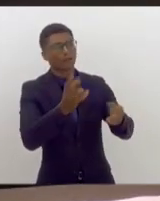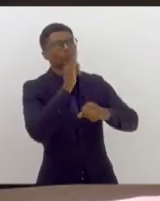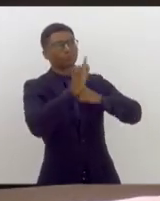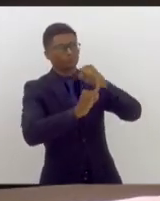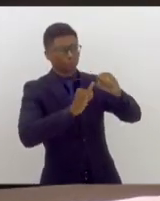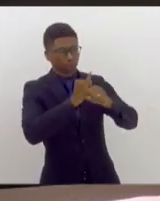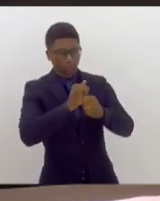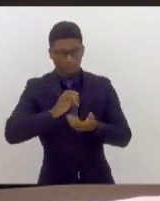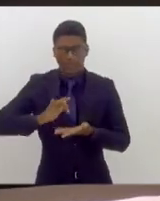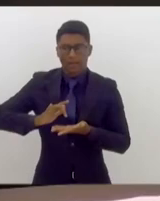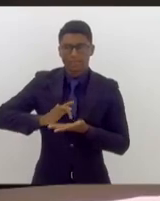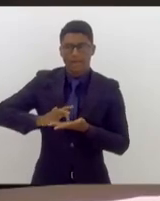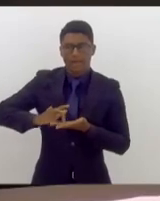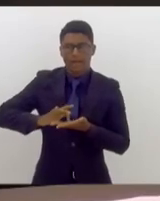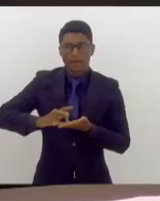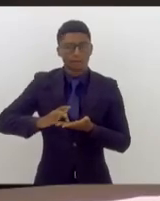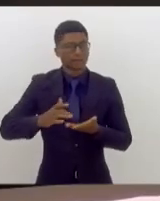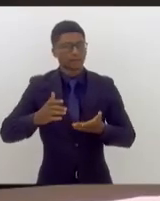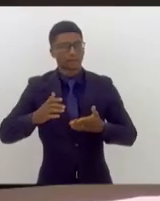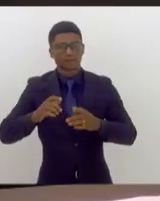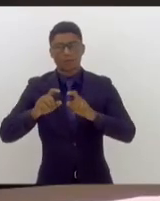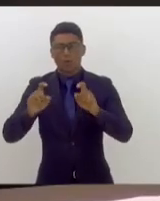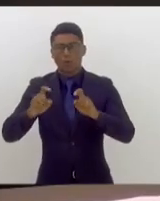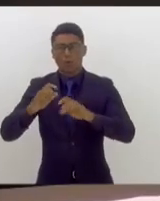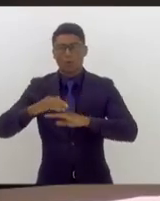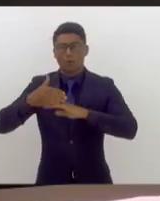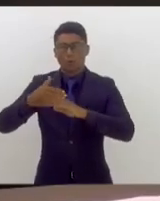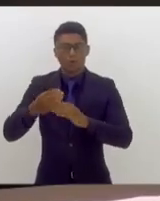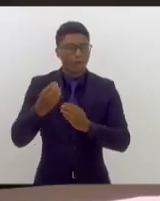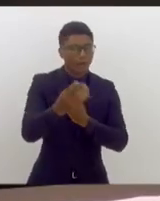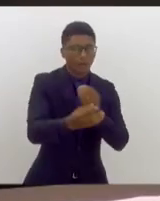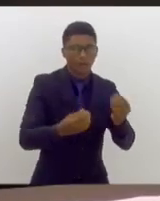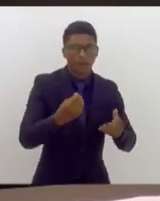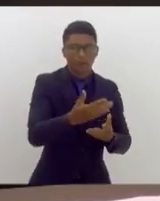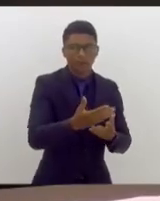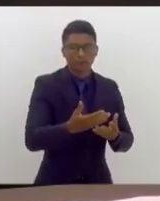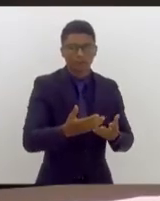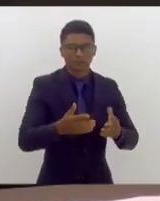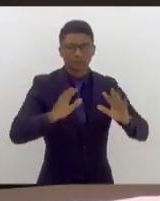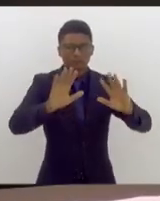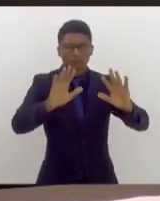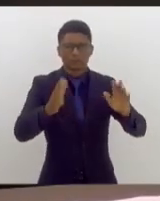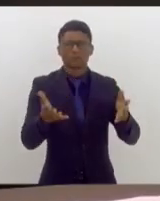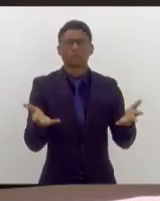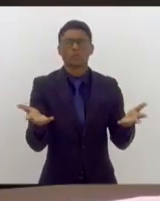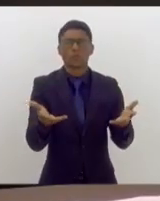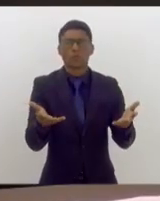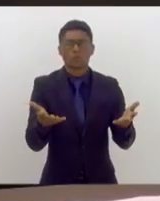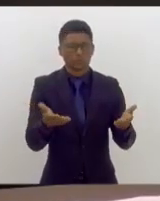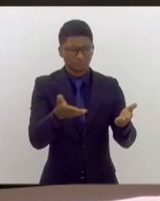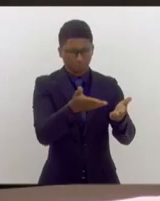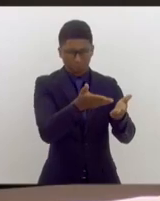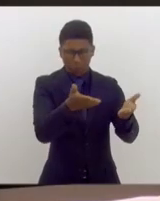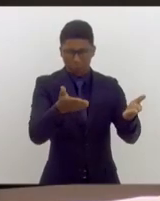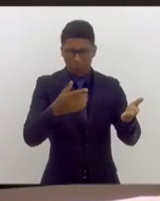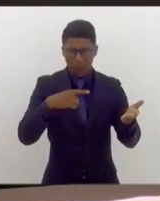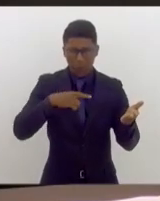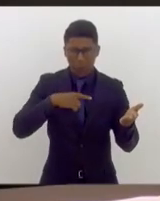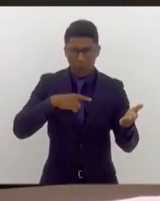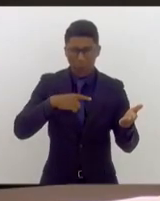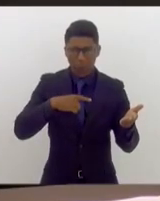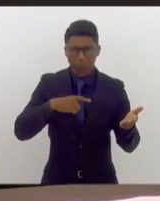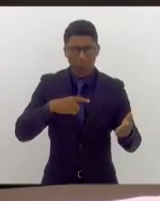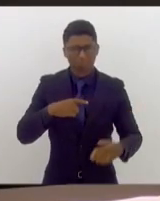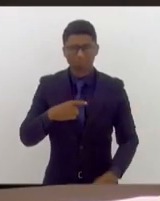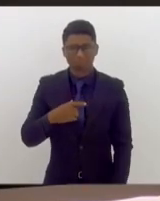de computadores, o material que se tem hoje no investimento, não foi e